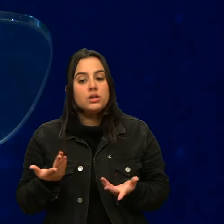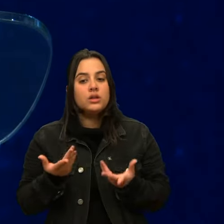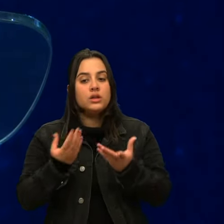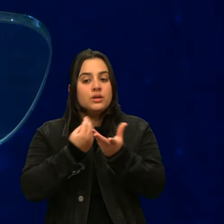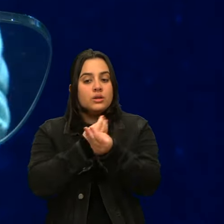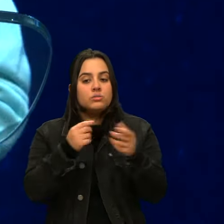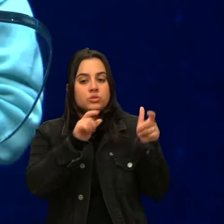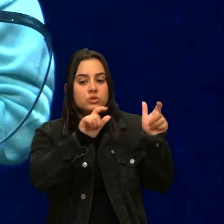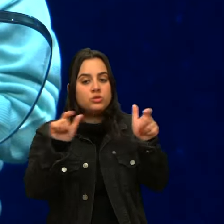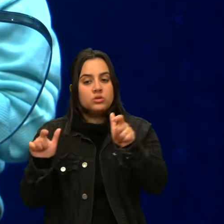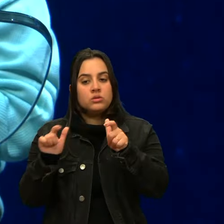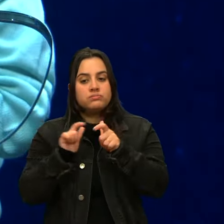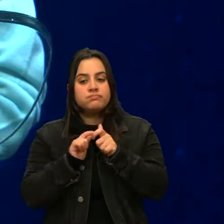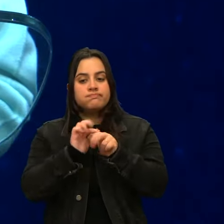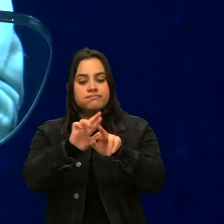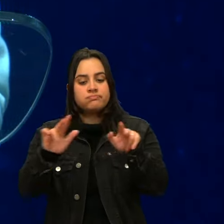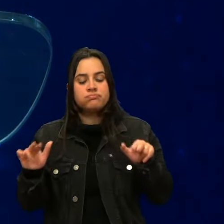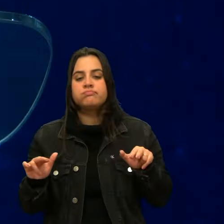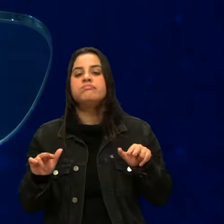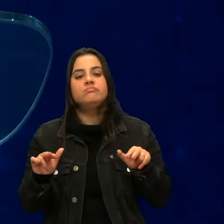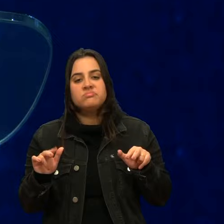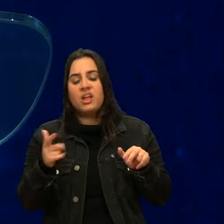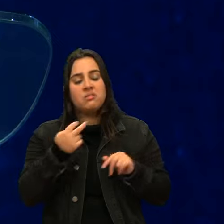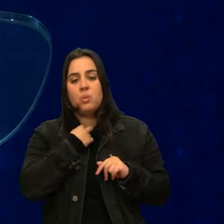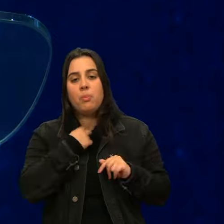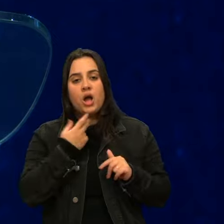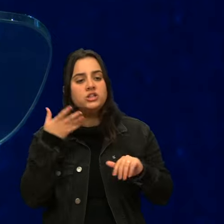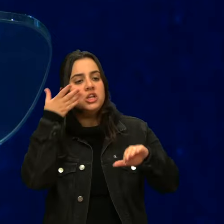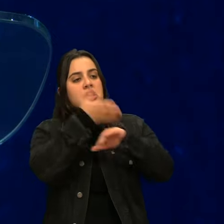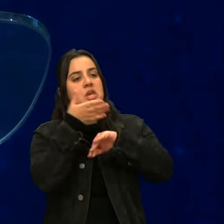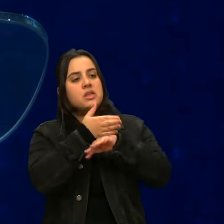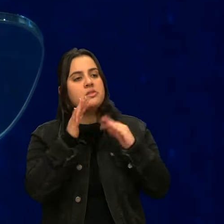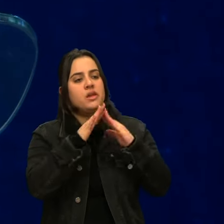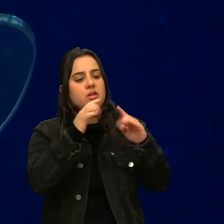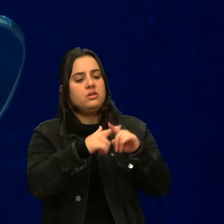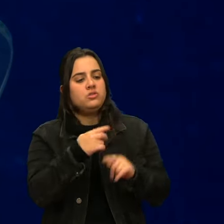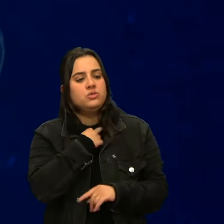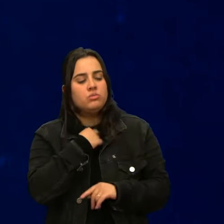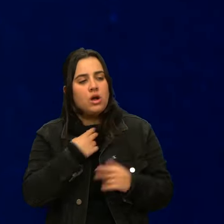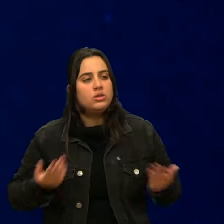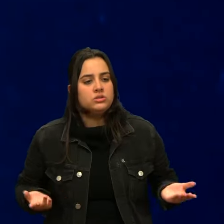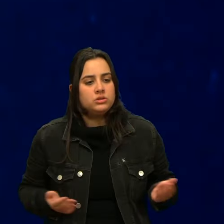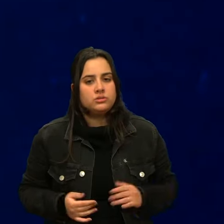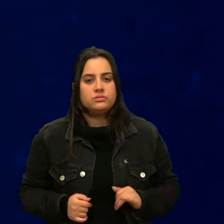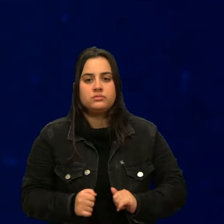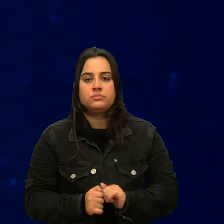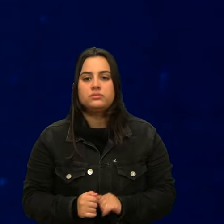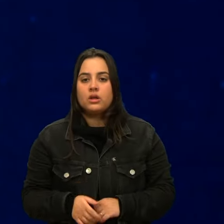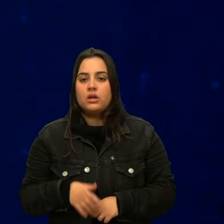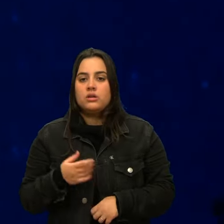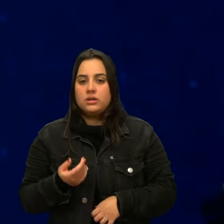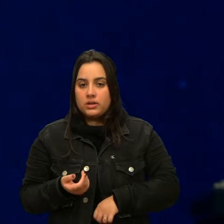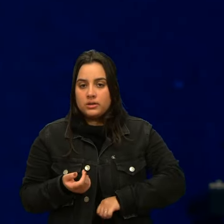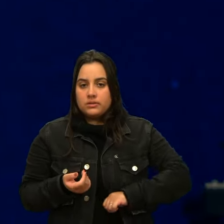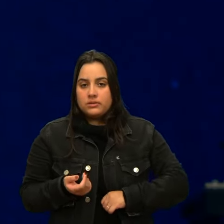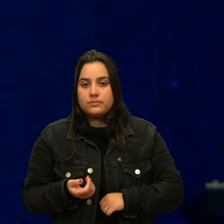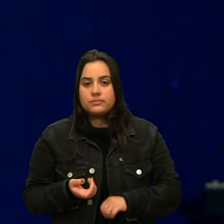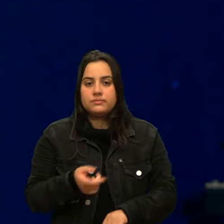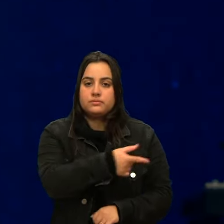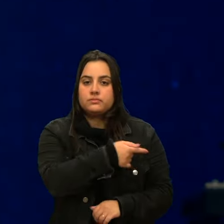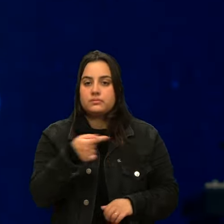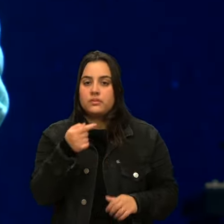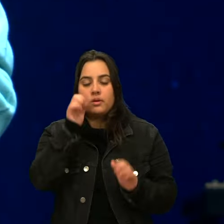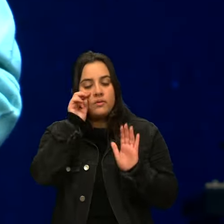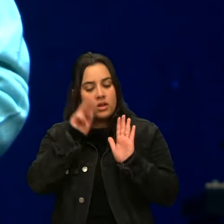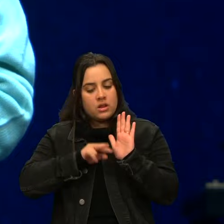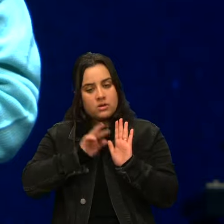é a realidade. As pessoas não podem simplesmente ir. E essa semana, eu estava lendo a história, isso